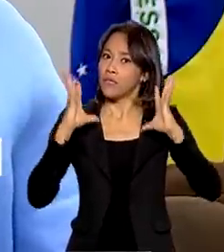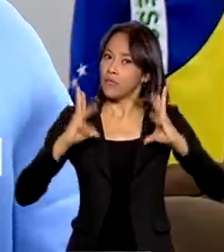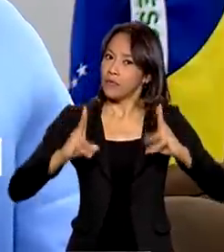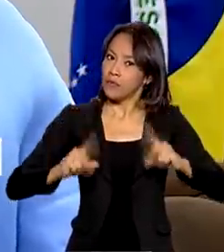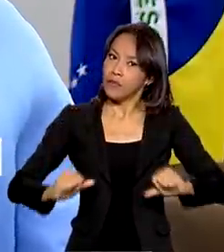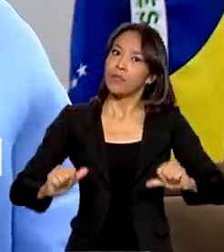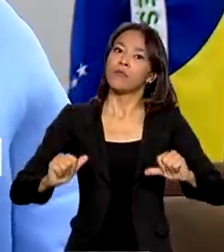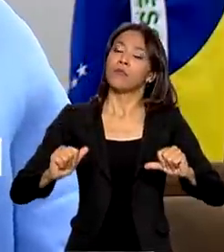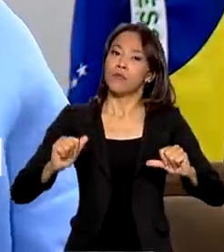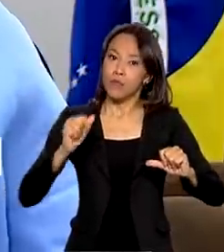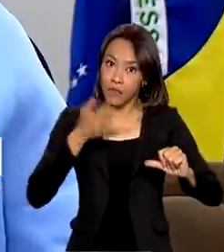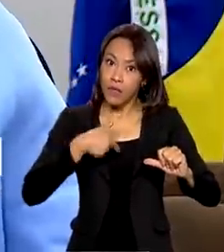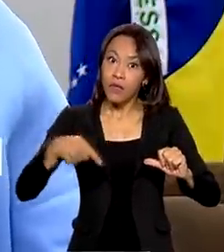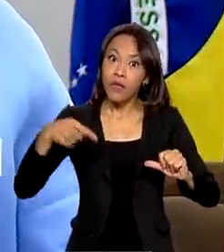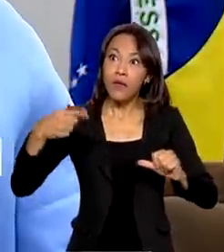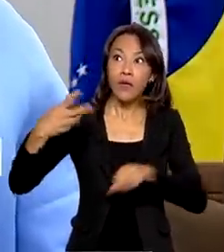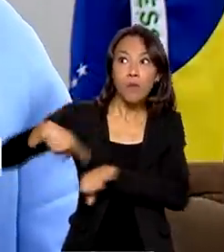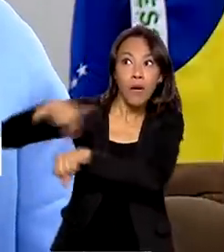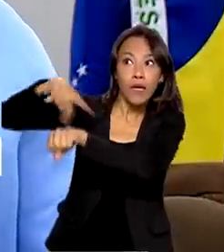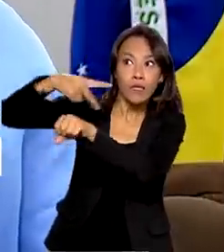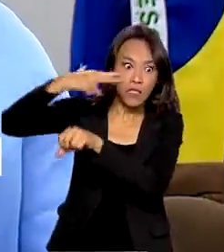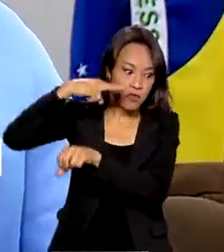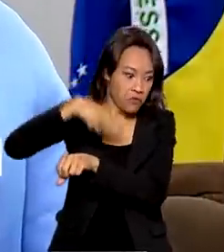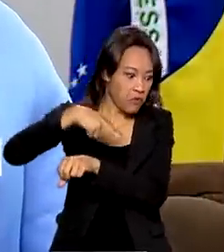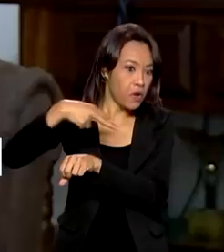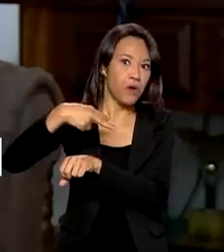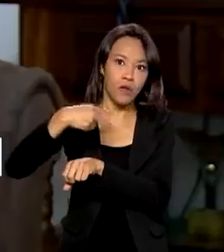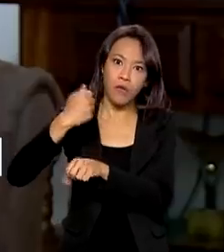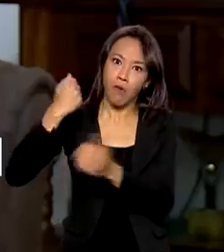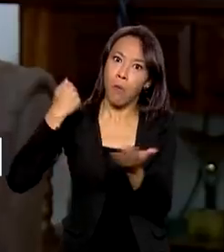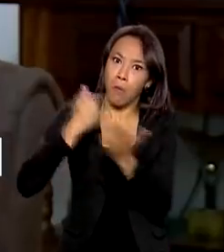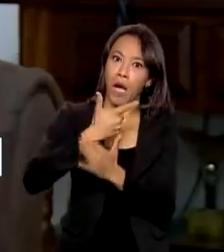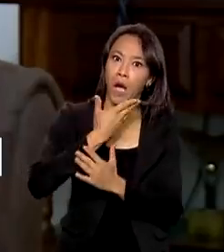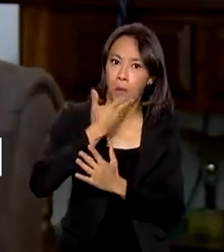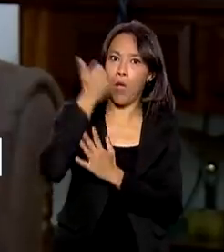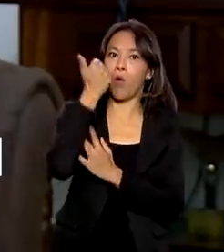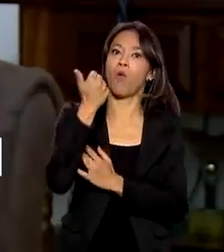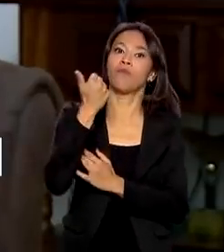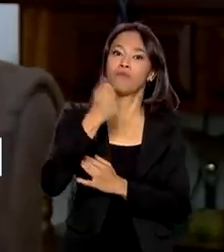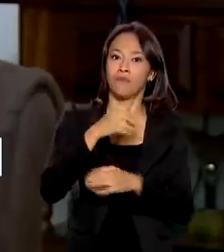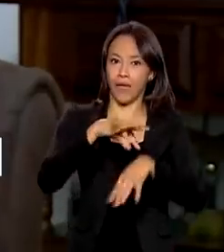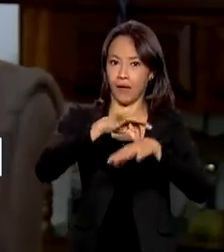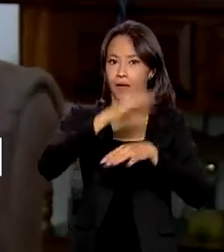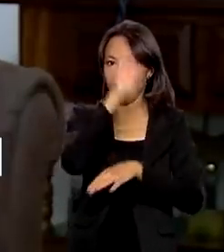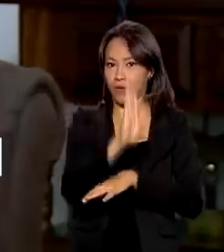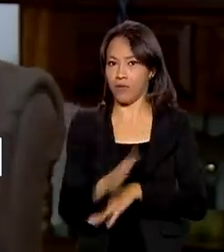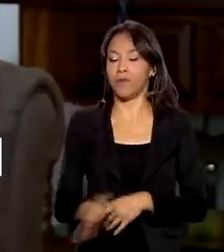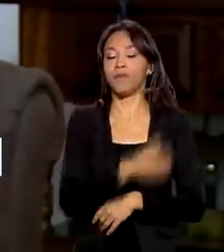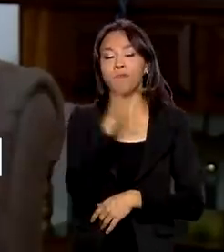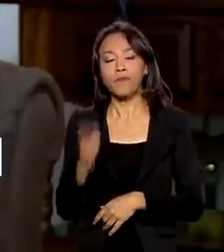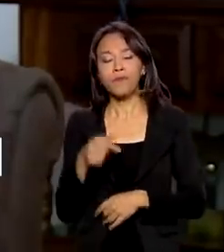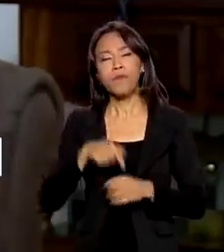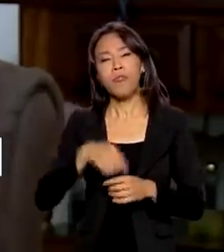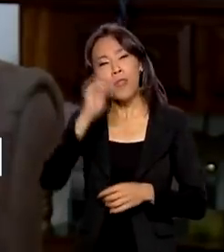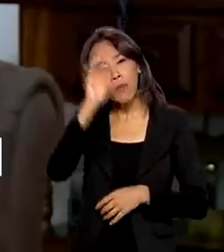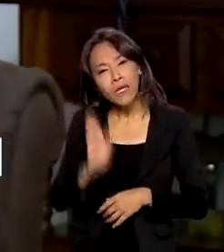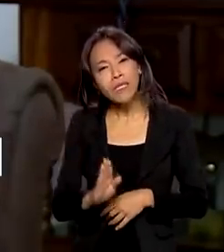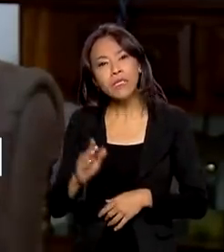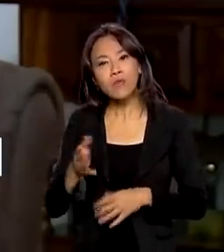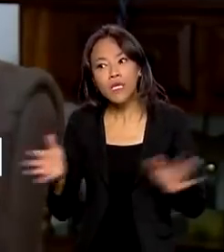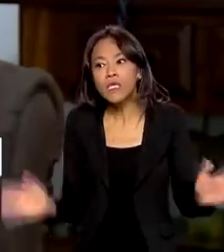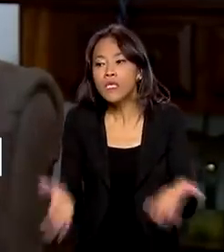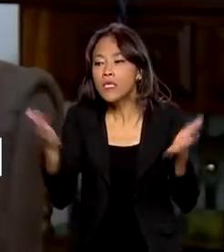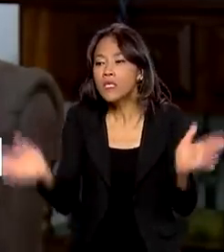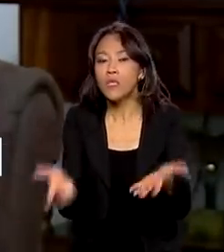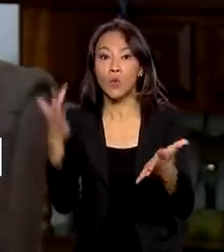e mercados que pagam melhor pela nossa carne agora ministra na retornar o Brasil tem incentivado muito o